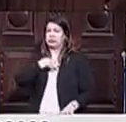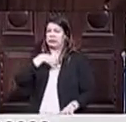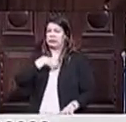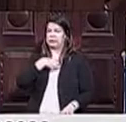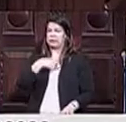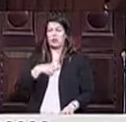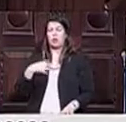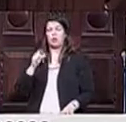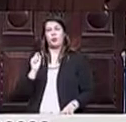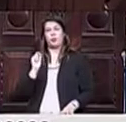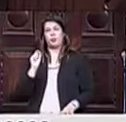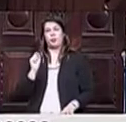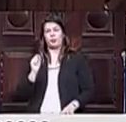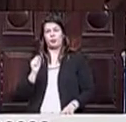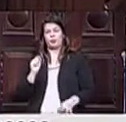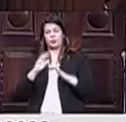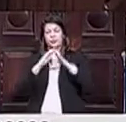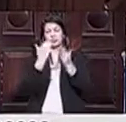de